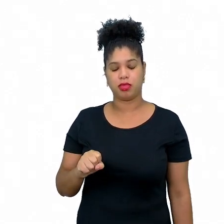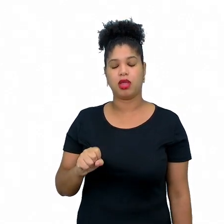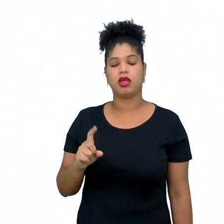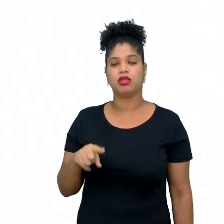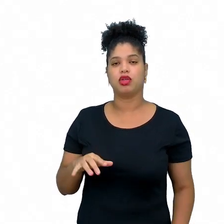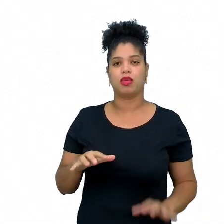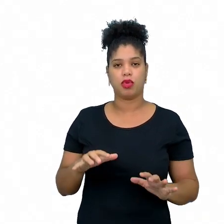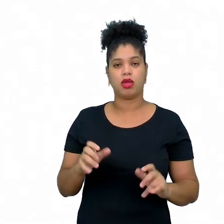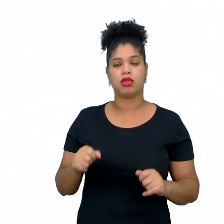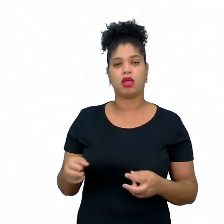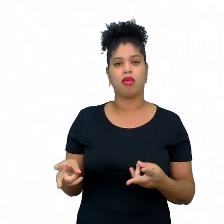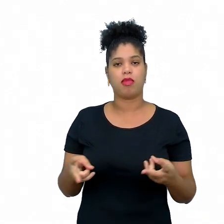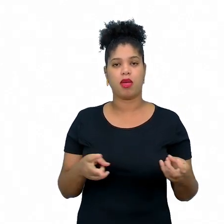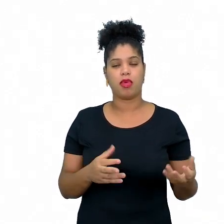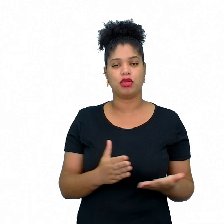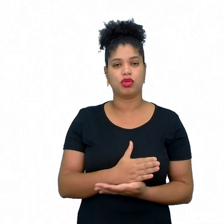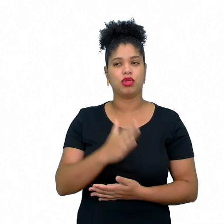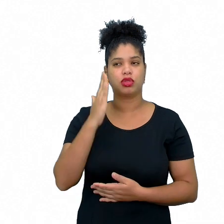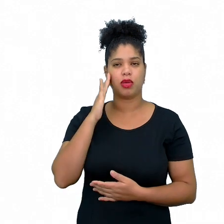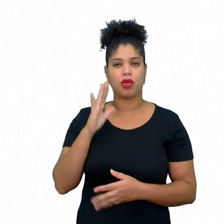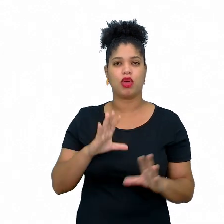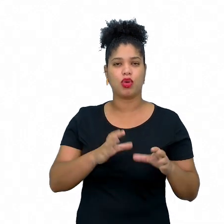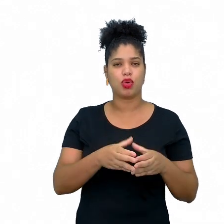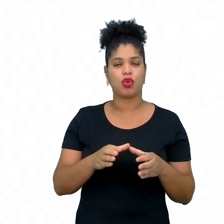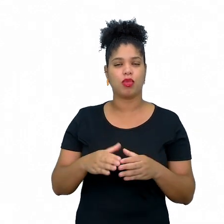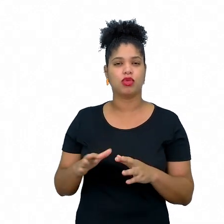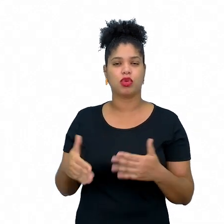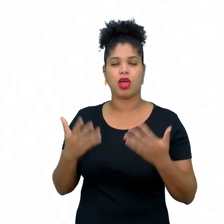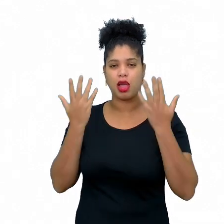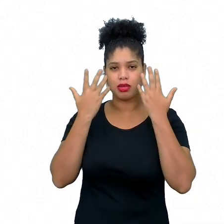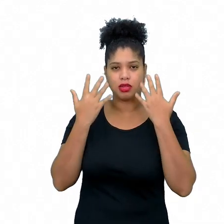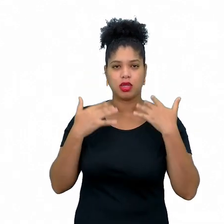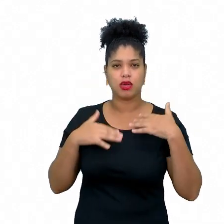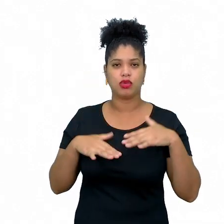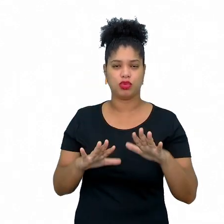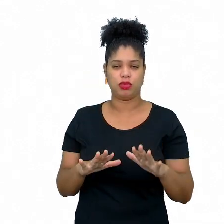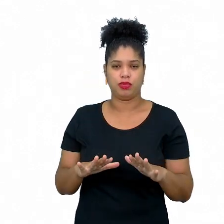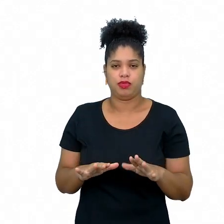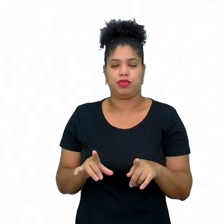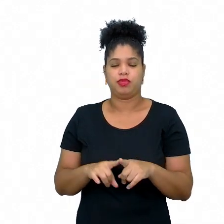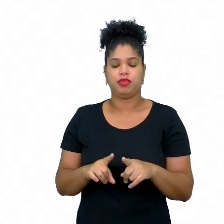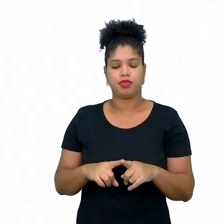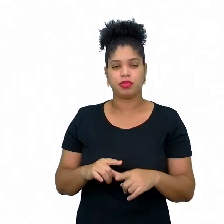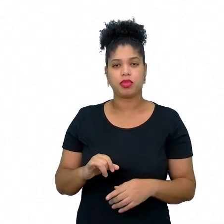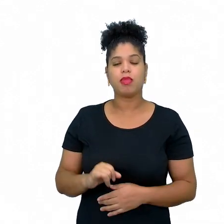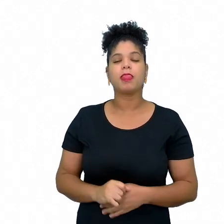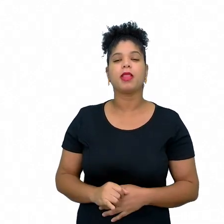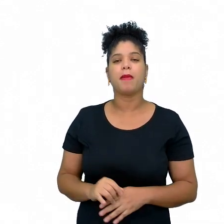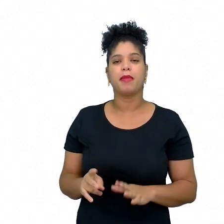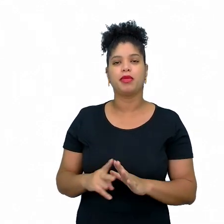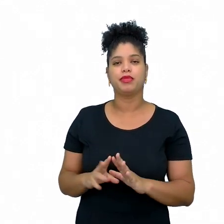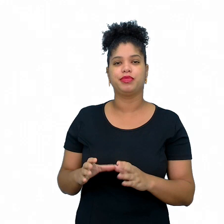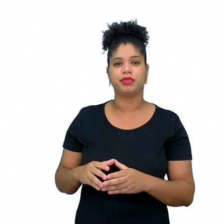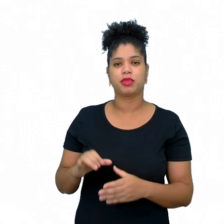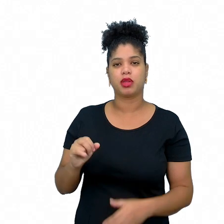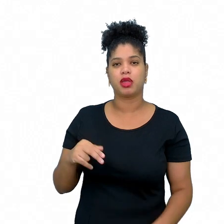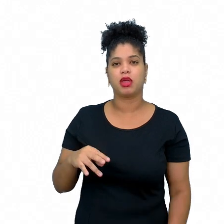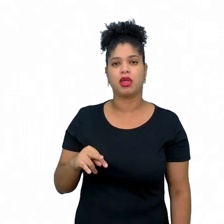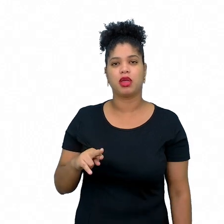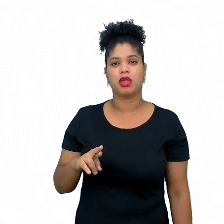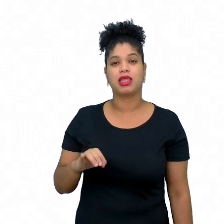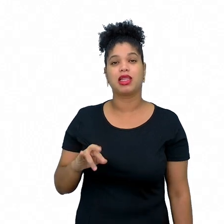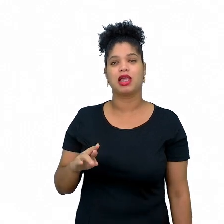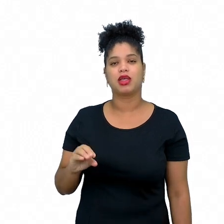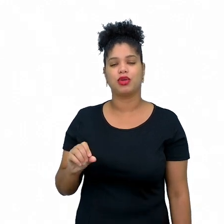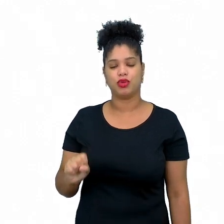vai revisitar qual é o conjunto de números naturais, conjunto de números inteiros, os